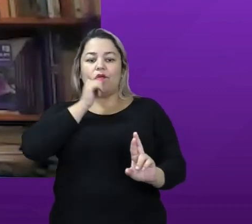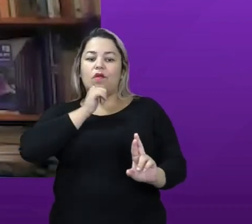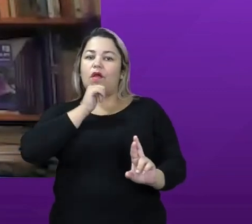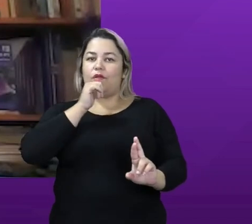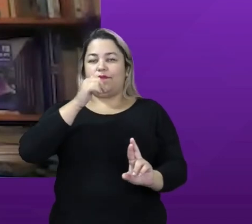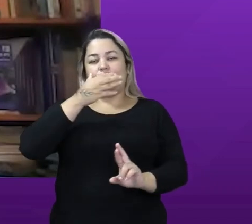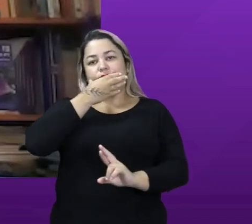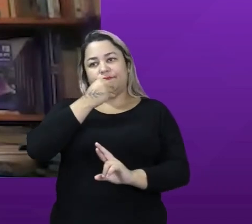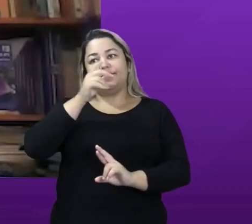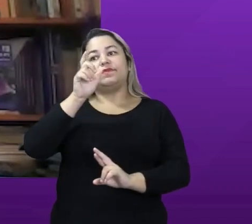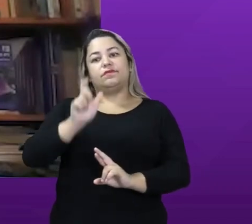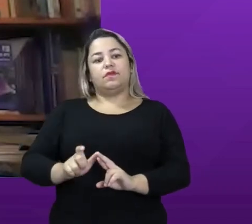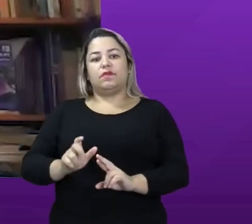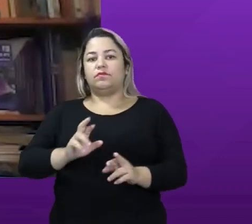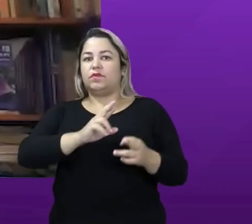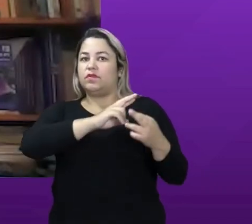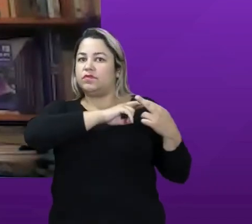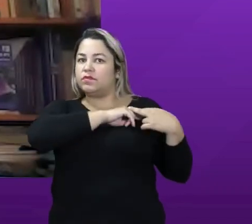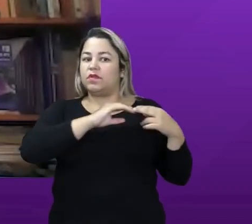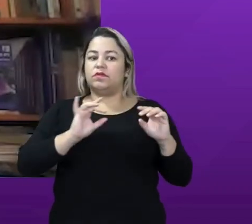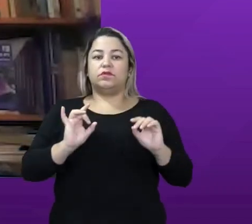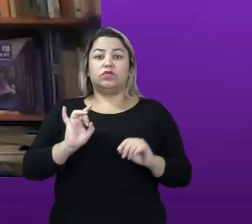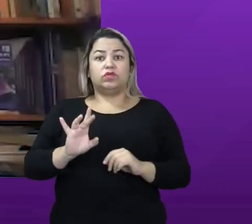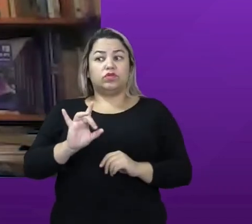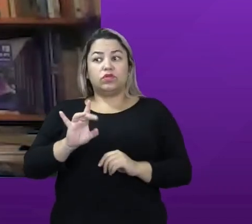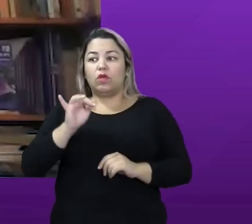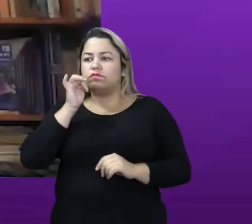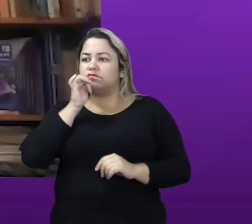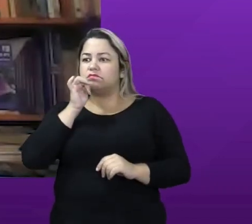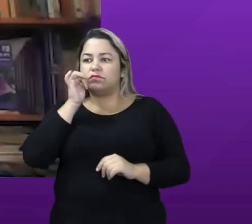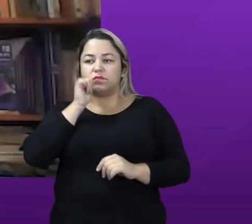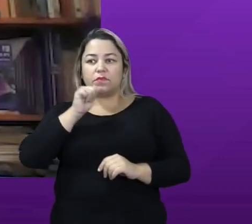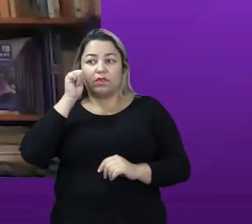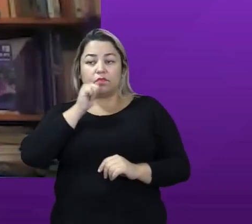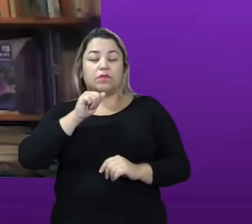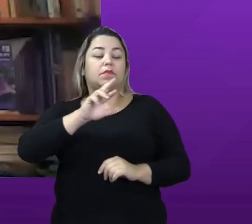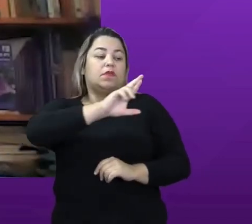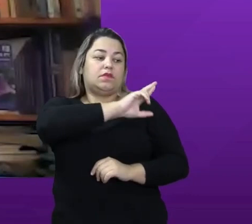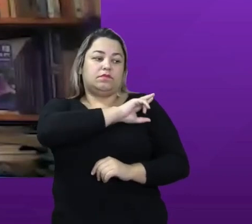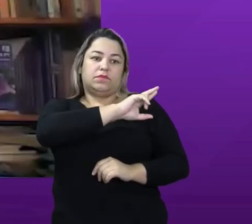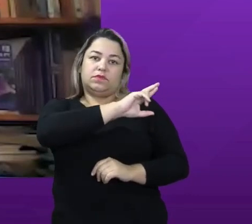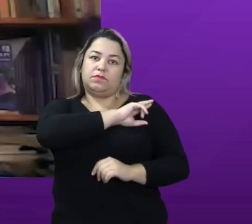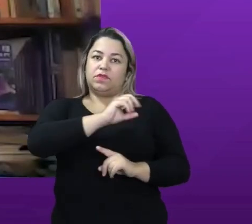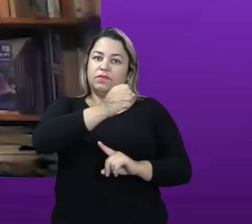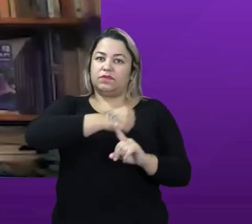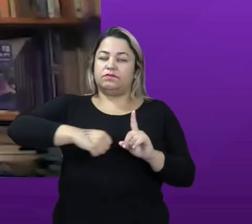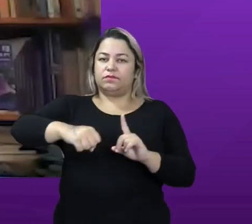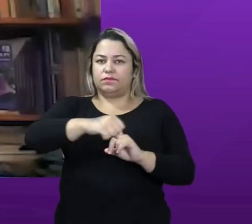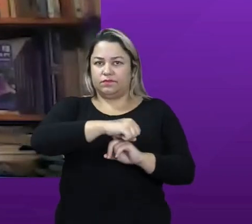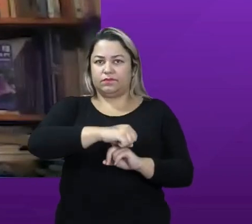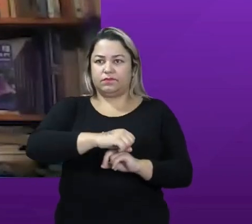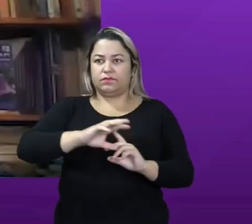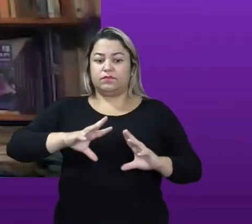essa responsabilidade não é exclusivamente feminina. Ela é uma responsabilidade da sociedade como um